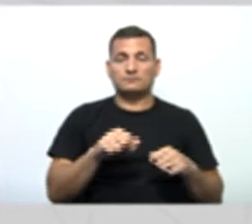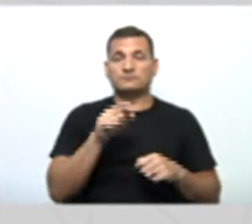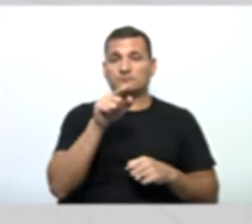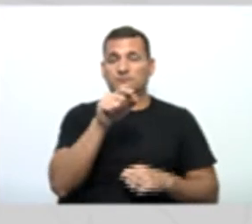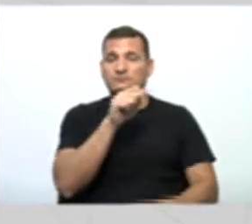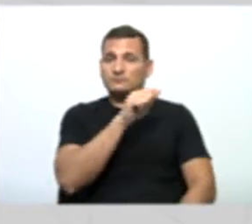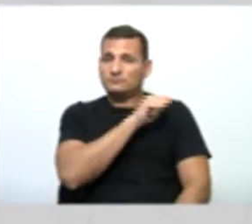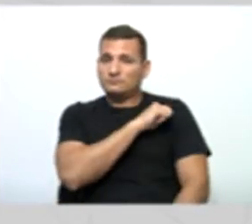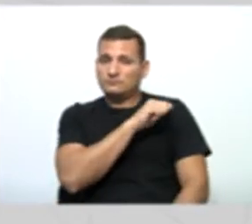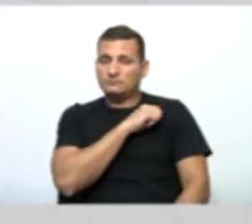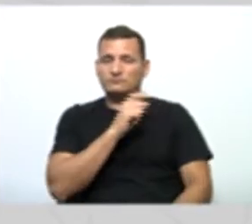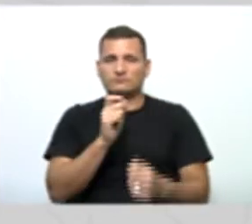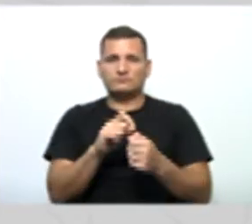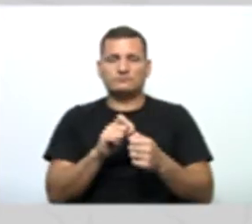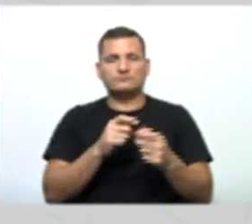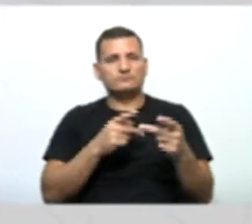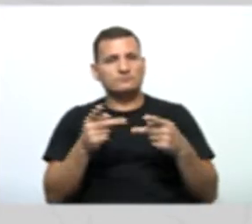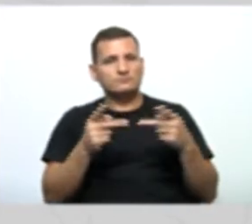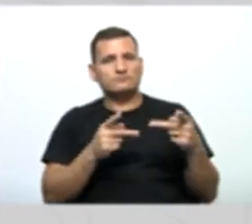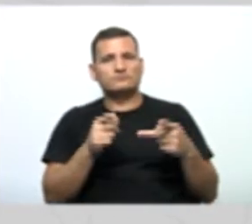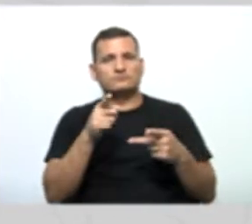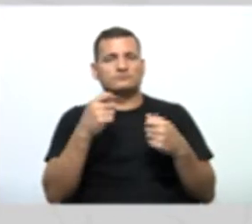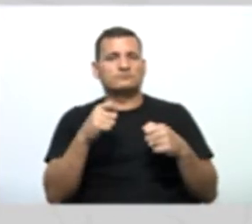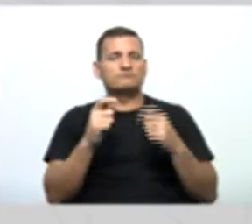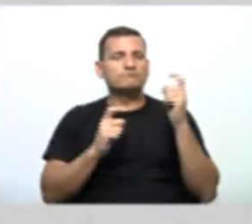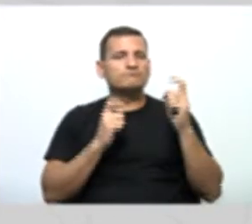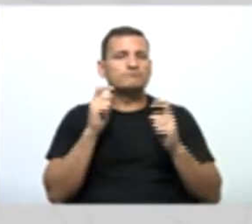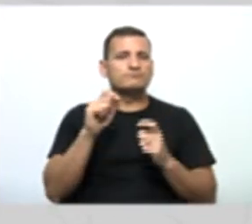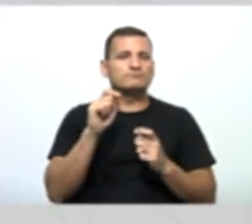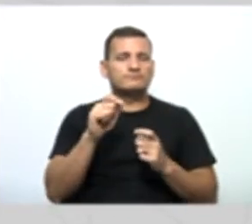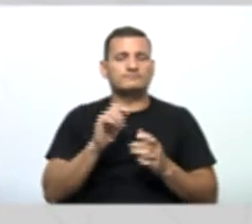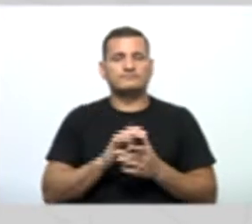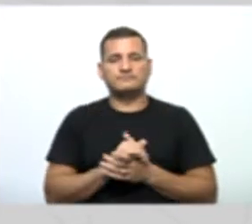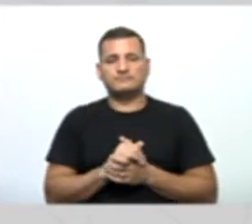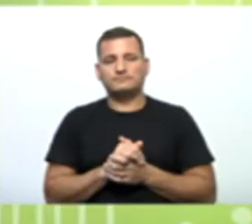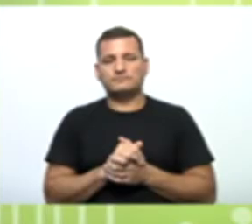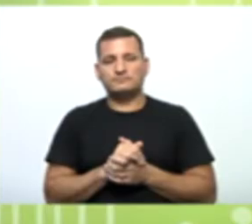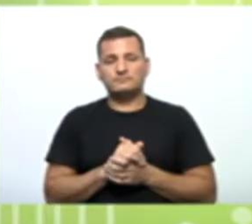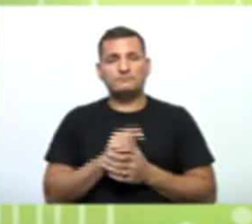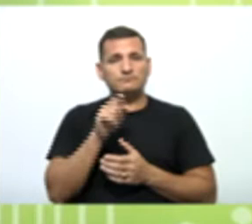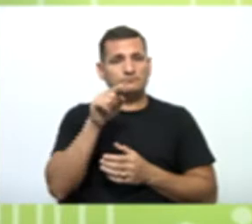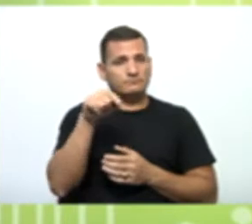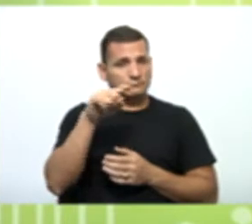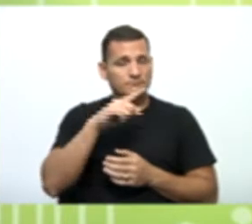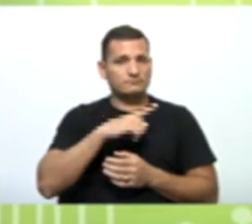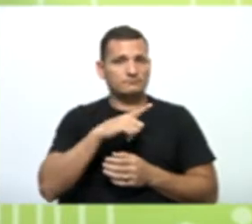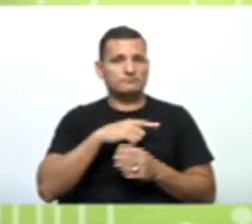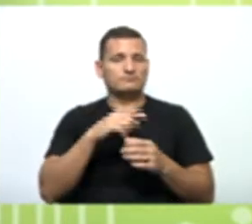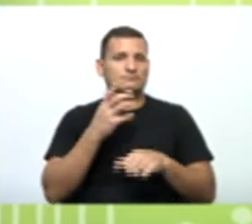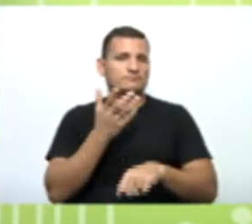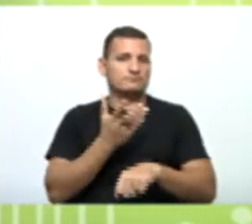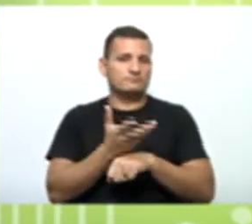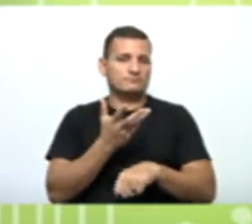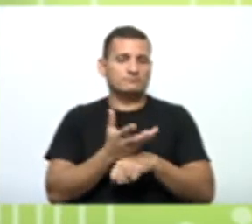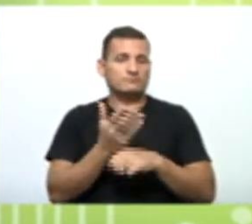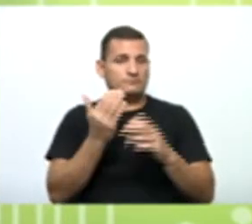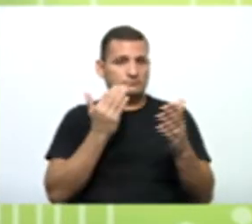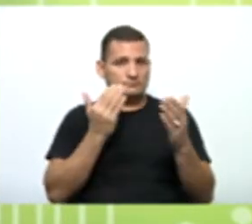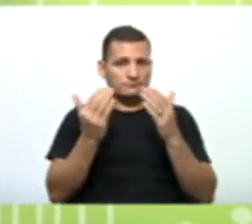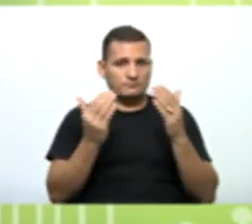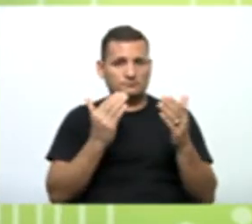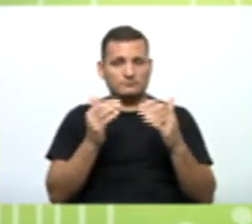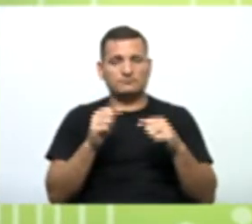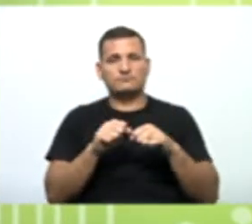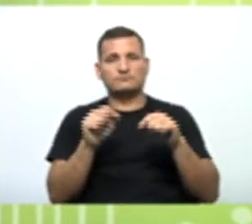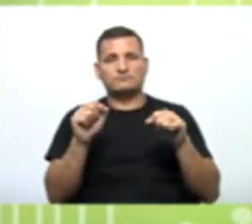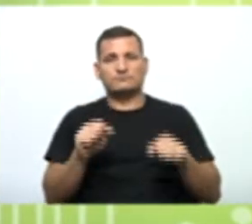vai desenvolver um projeto. Você vai ter que se preocupar com o quê? Vocês vão ter a disciplina de análise de sistema, onde